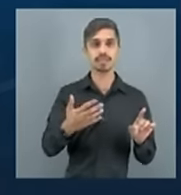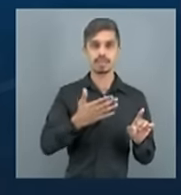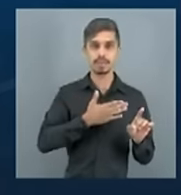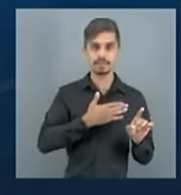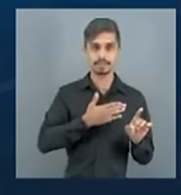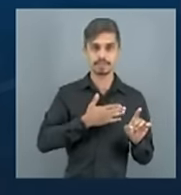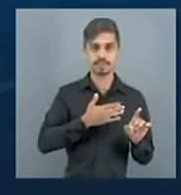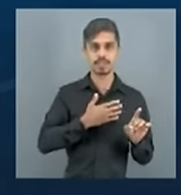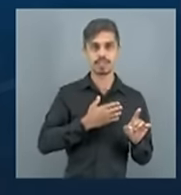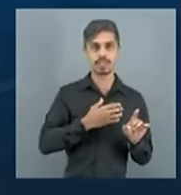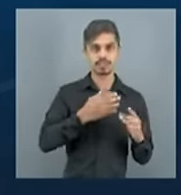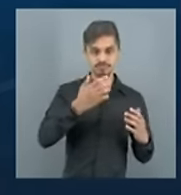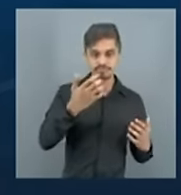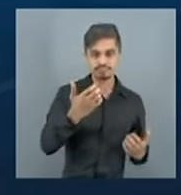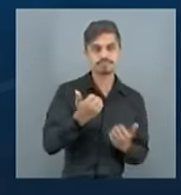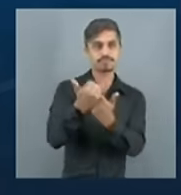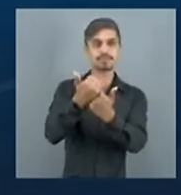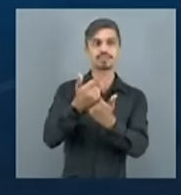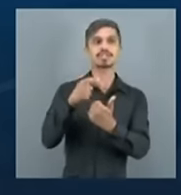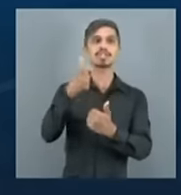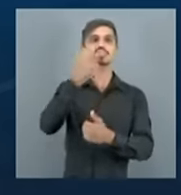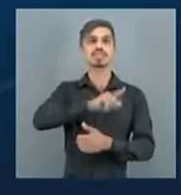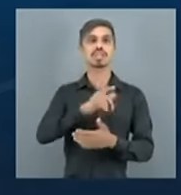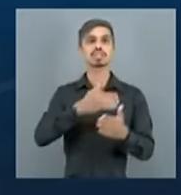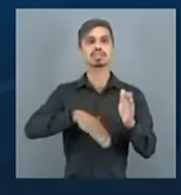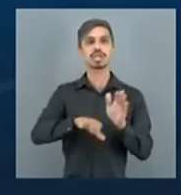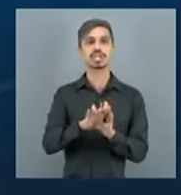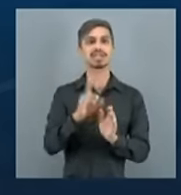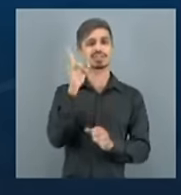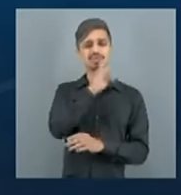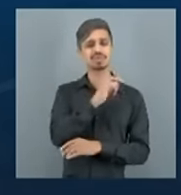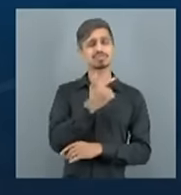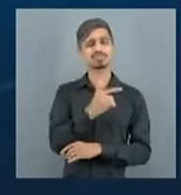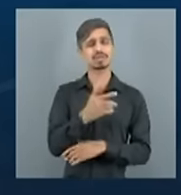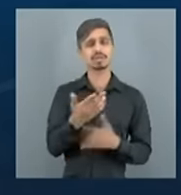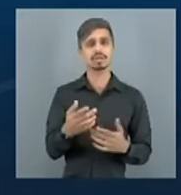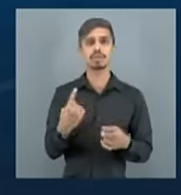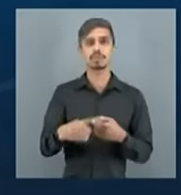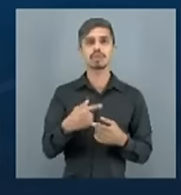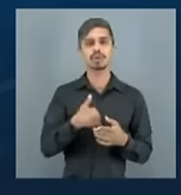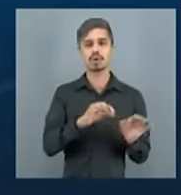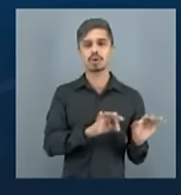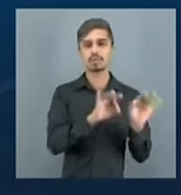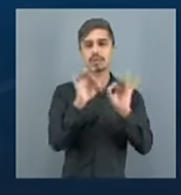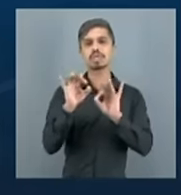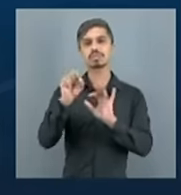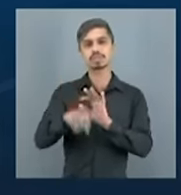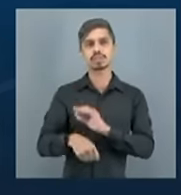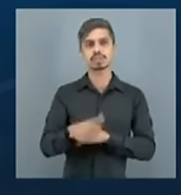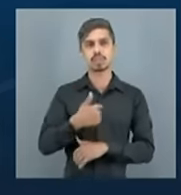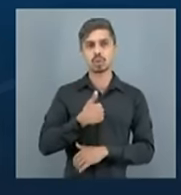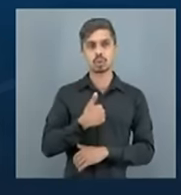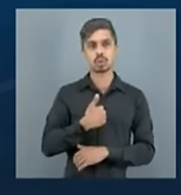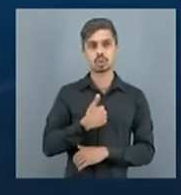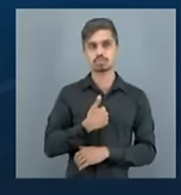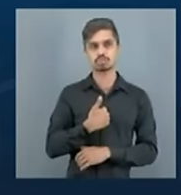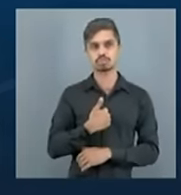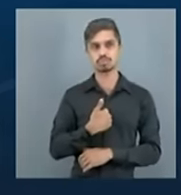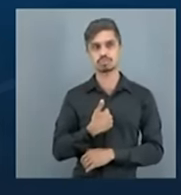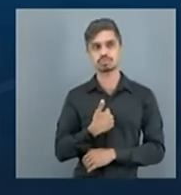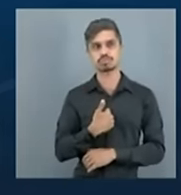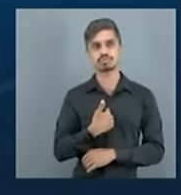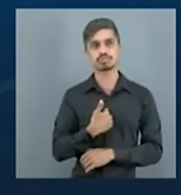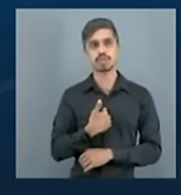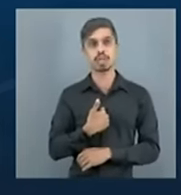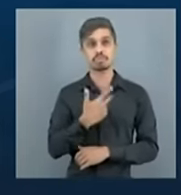peça, vocês vão chegar onde vocês querem chegar. E não está difícil, tá? Eu acompanho, sim, né? Eu não sou...